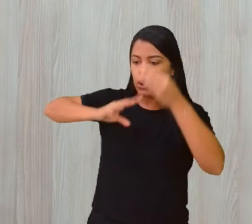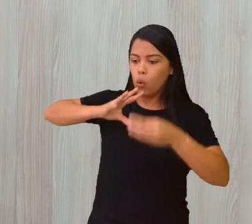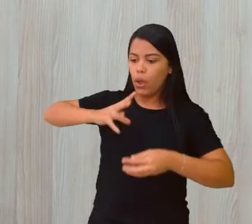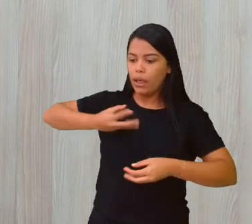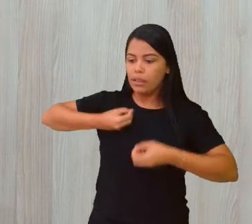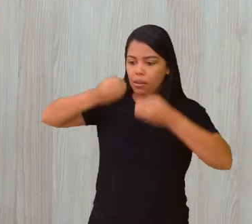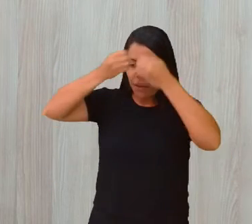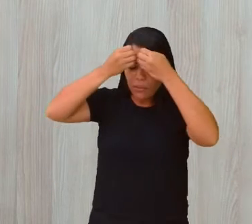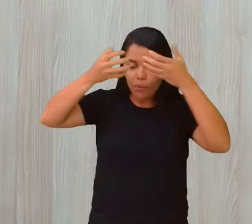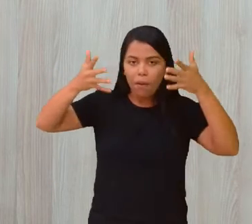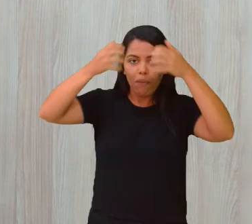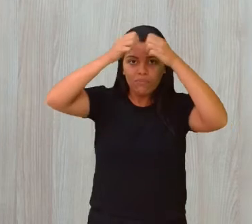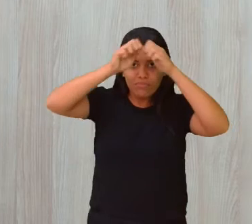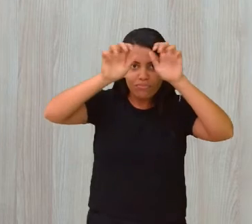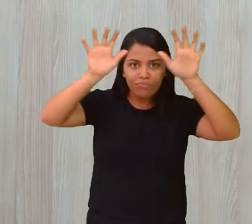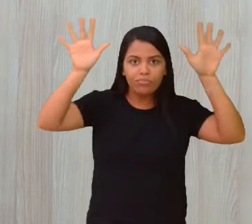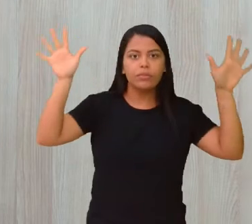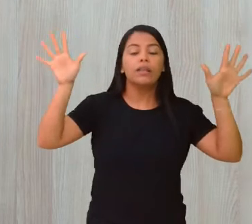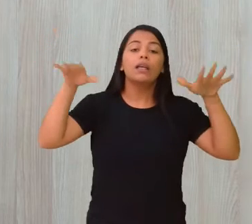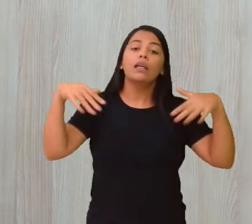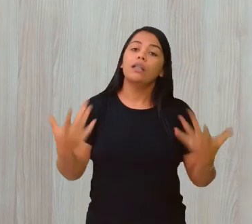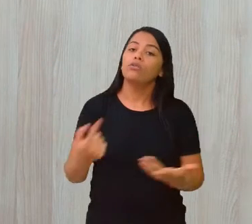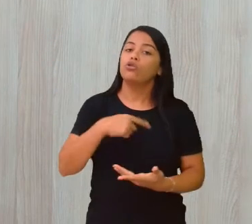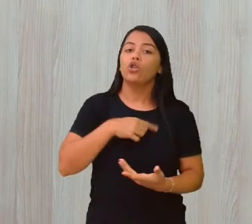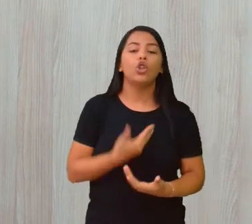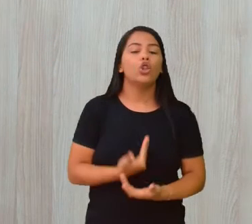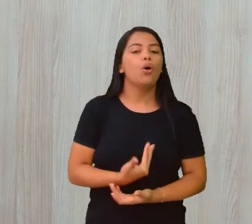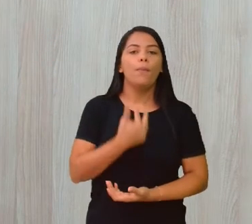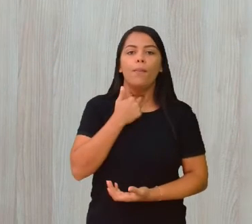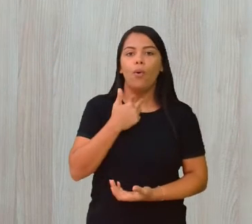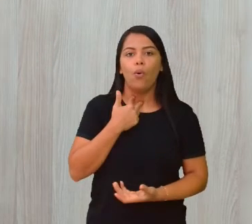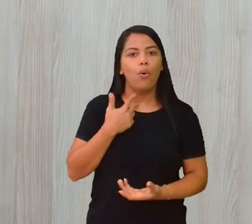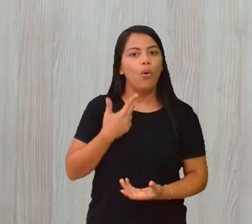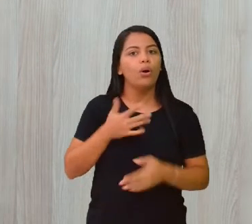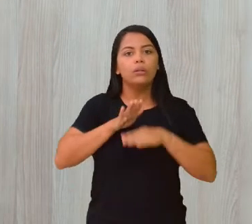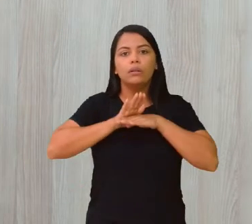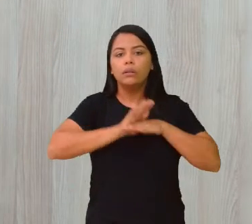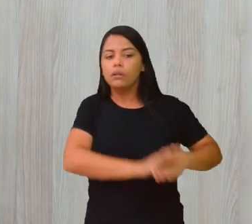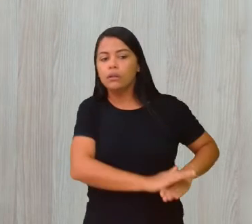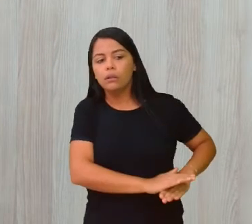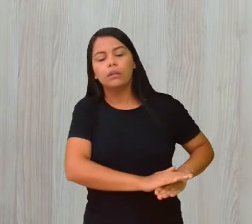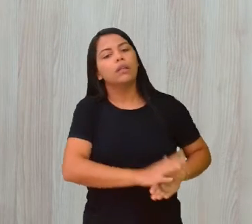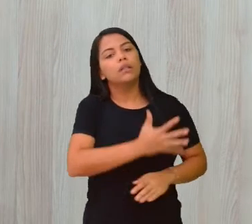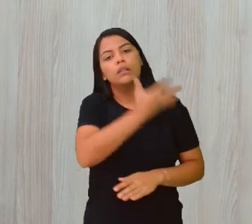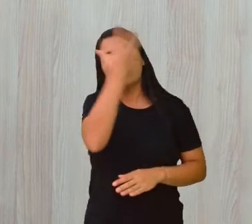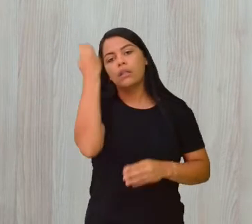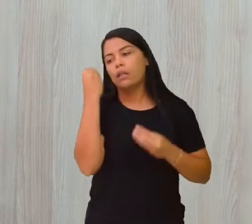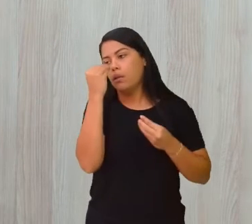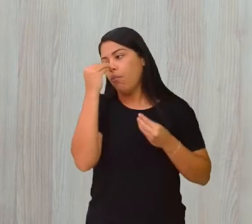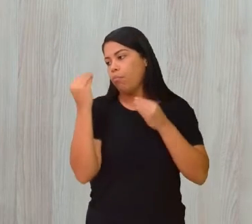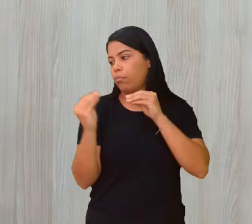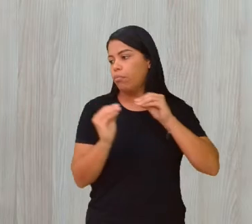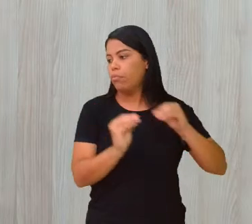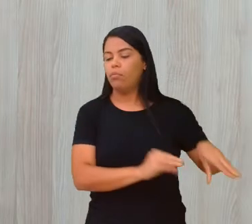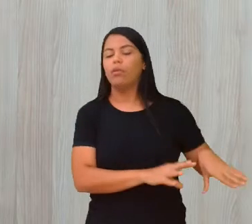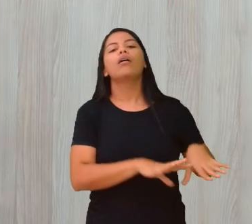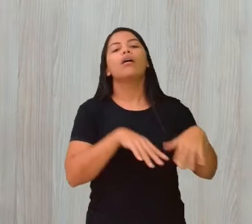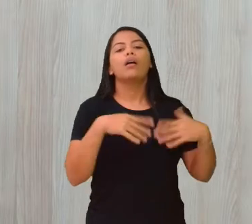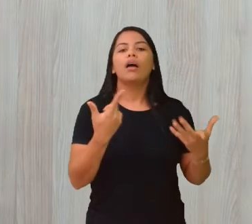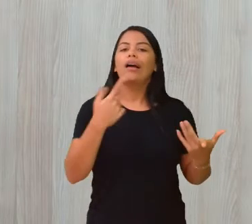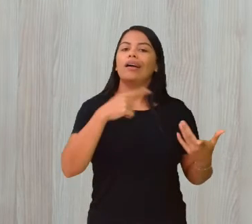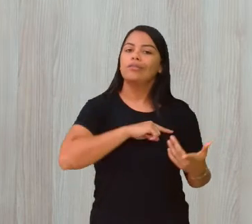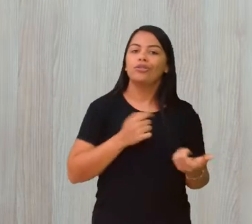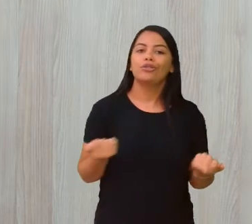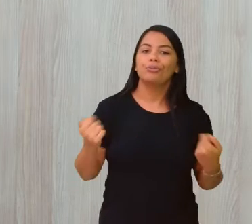Então é importante, não pode deixar esquecido isso, não pode ocultar, a gente descolonizar o nosso pensamento, né?